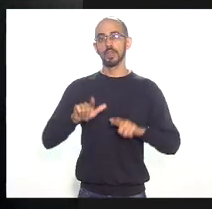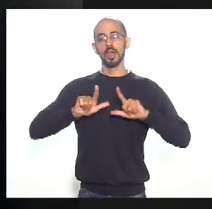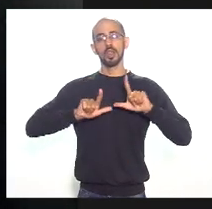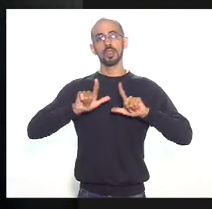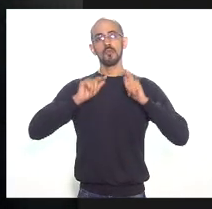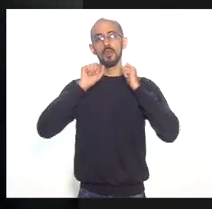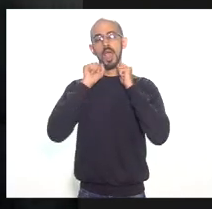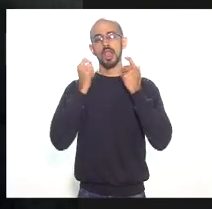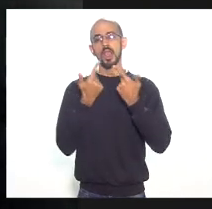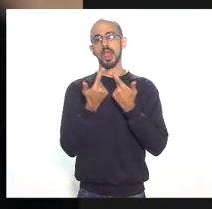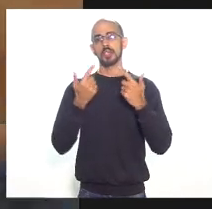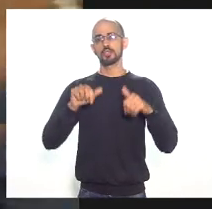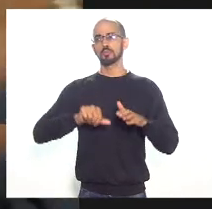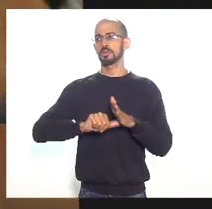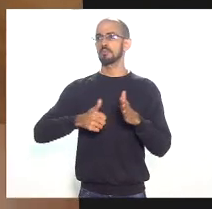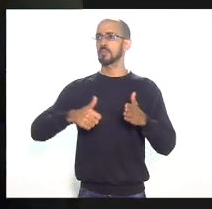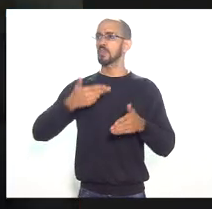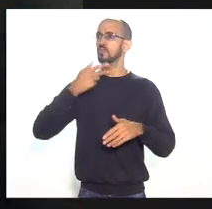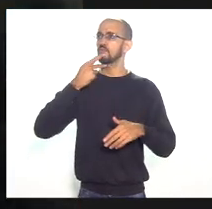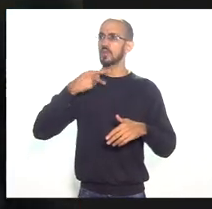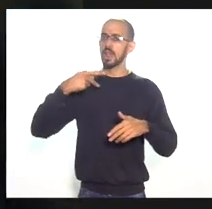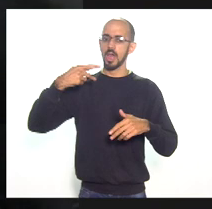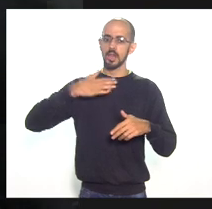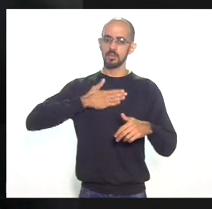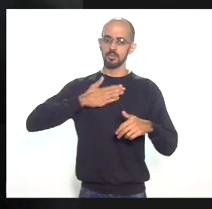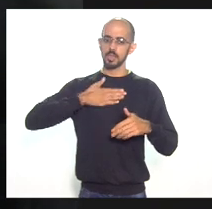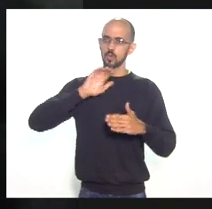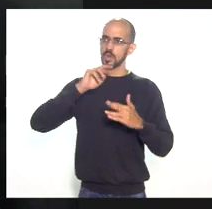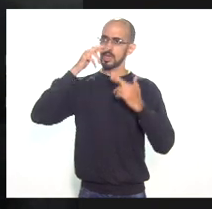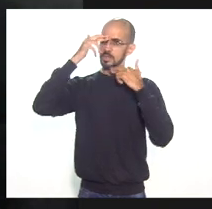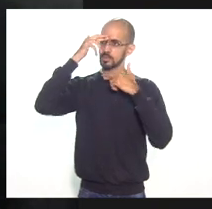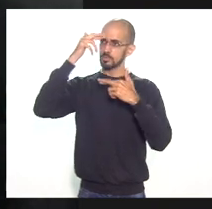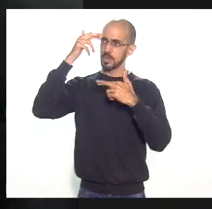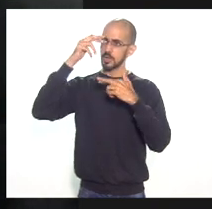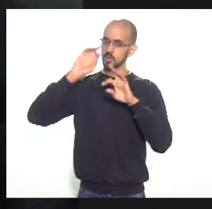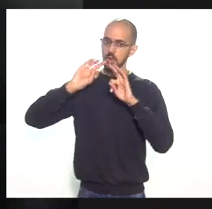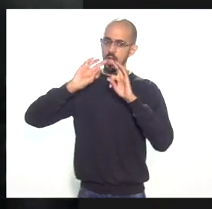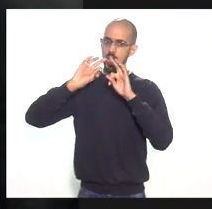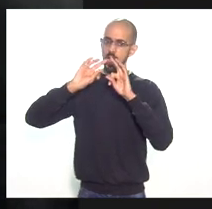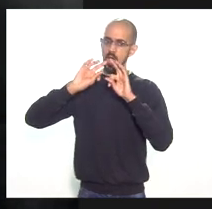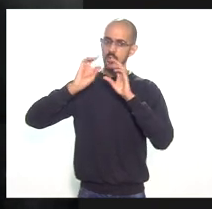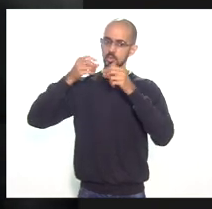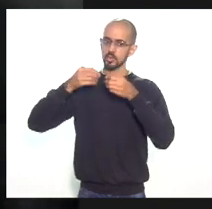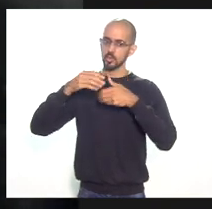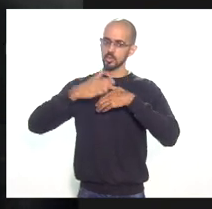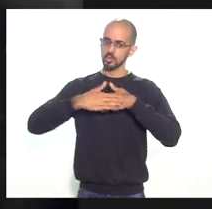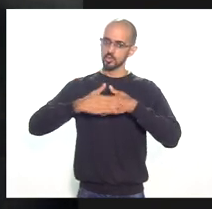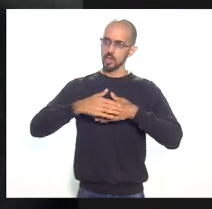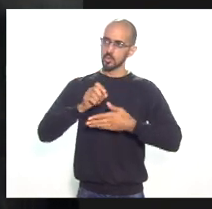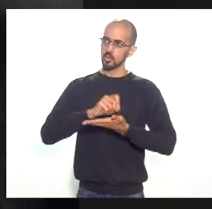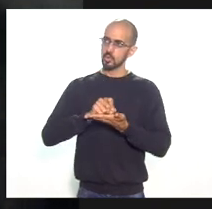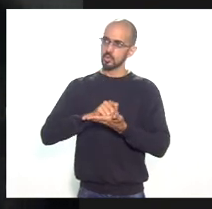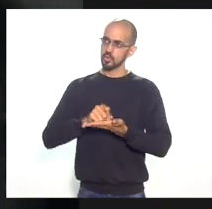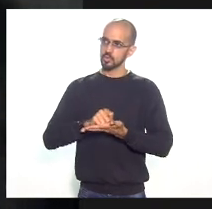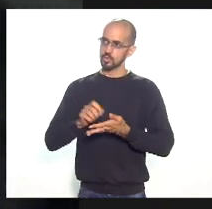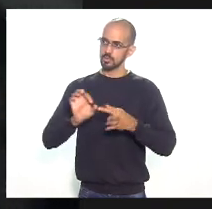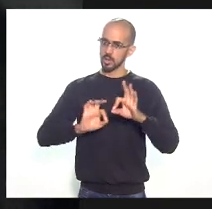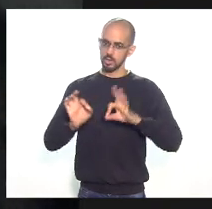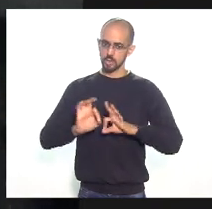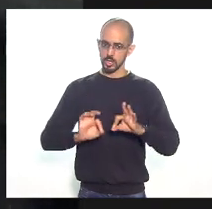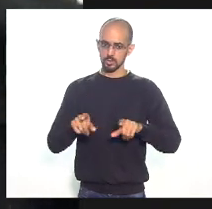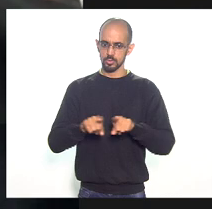Alérgica. Primeiro, manifestar aqui o meu respeito aos autores do projeto e